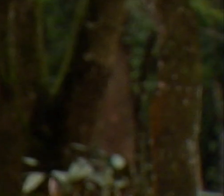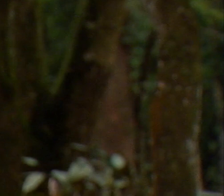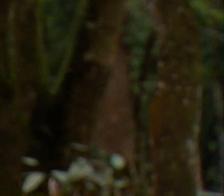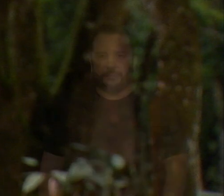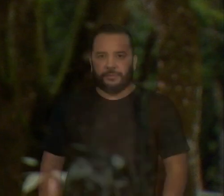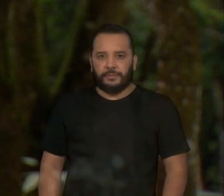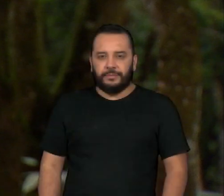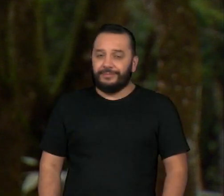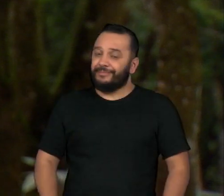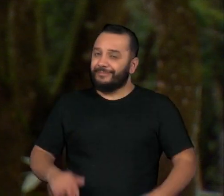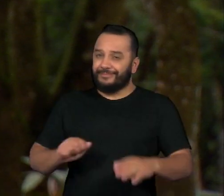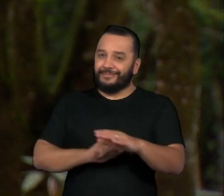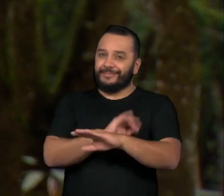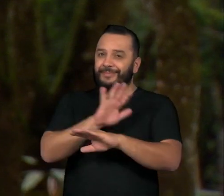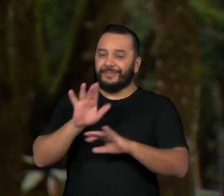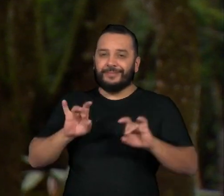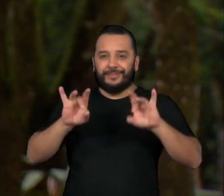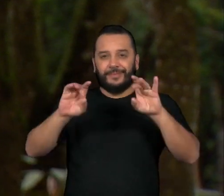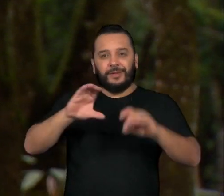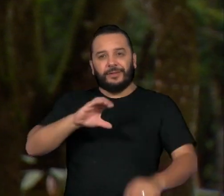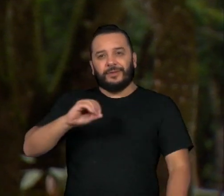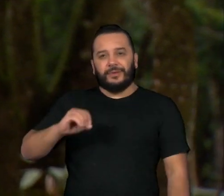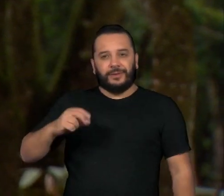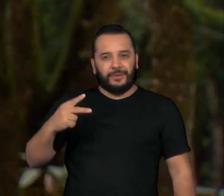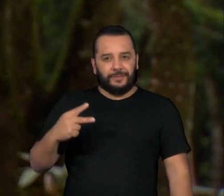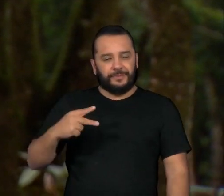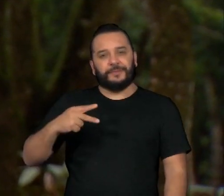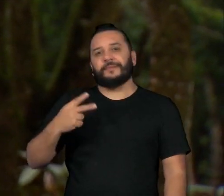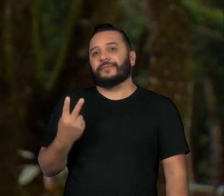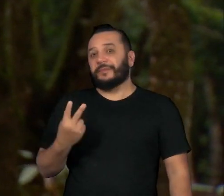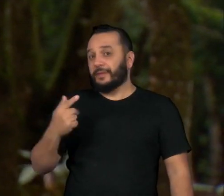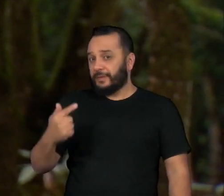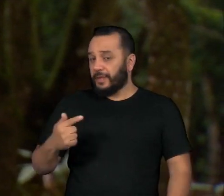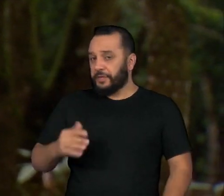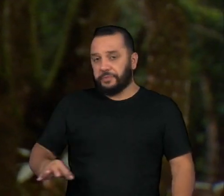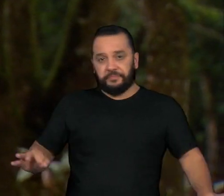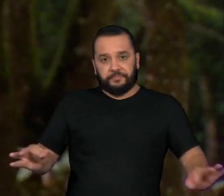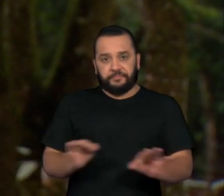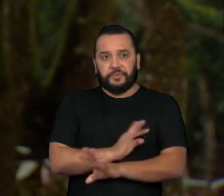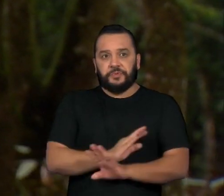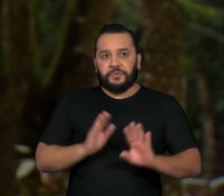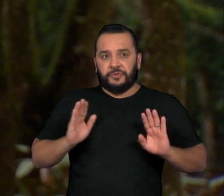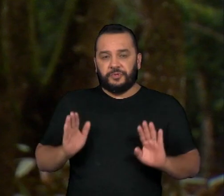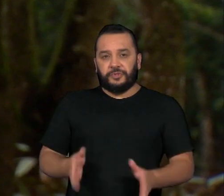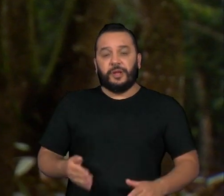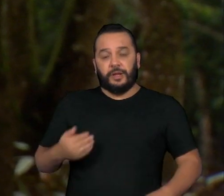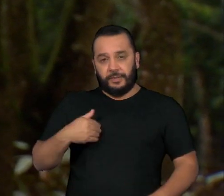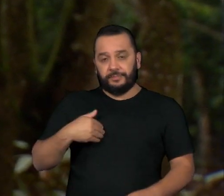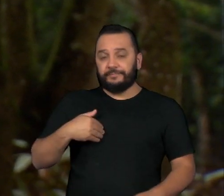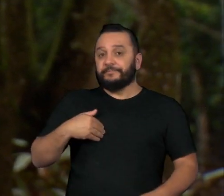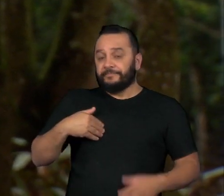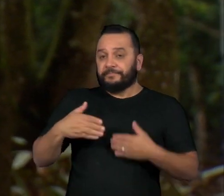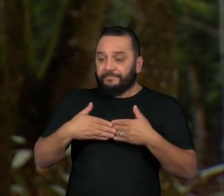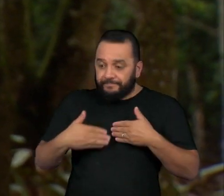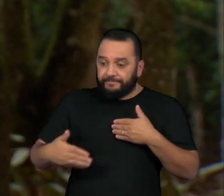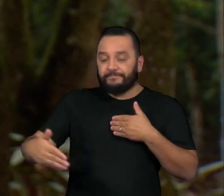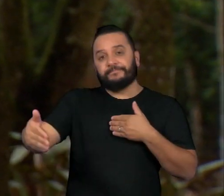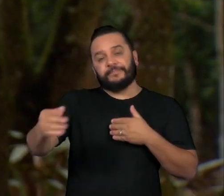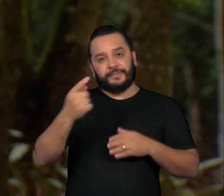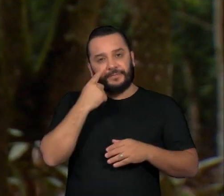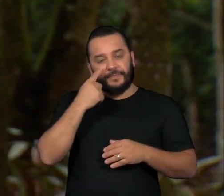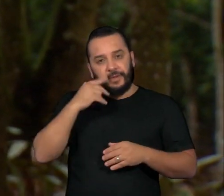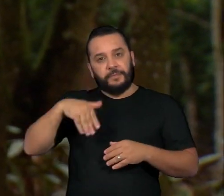E o Repórter Eco especial sobre a COP27 fica hoje por aqui. No próximo programa, você acompanha